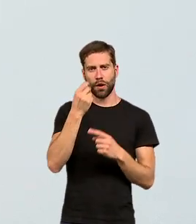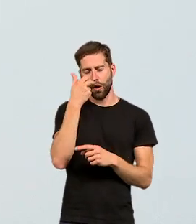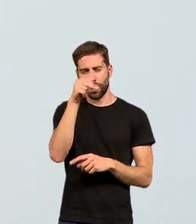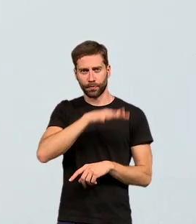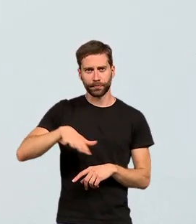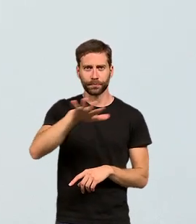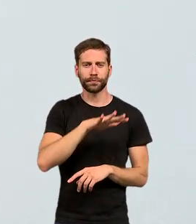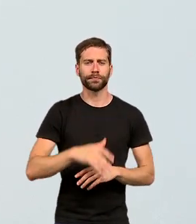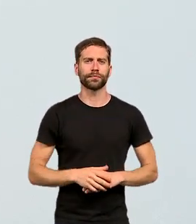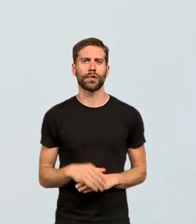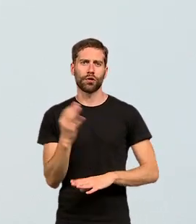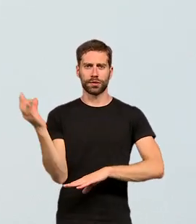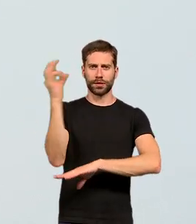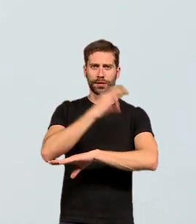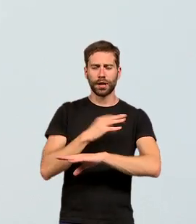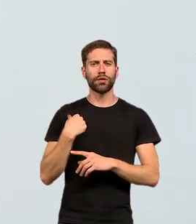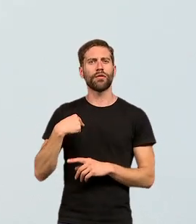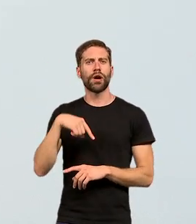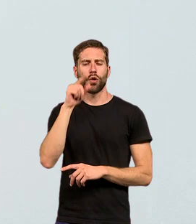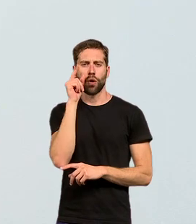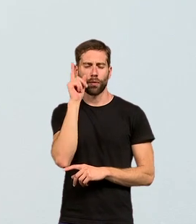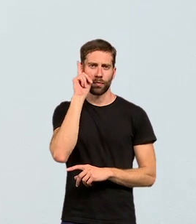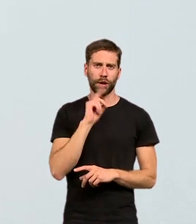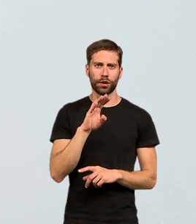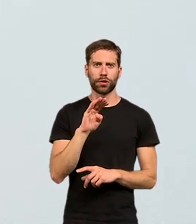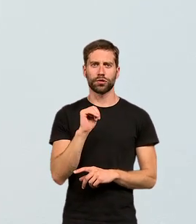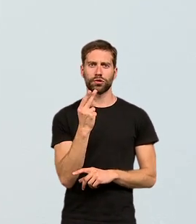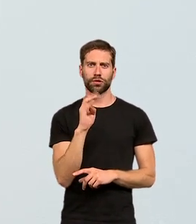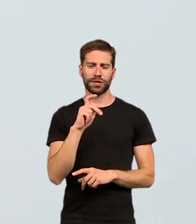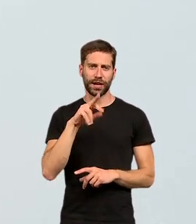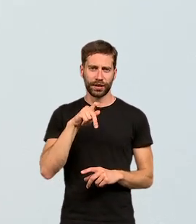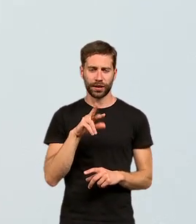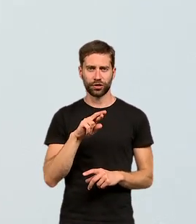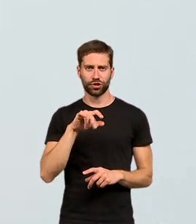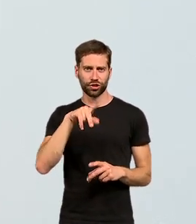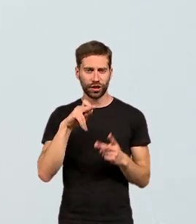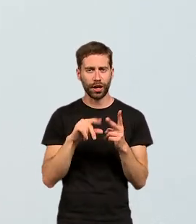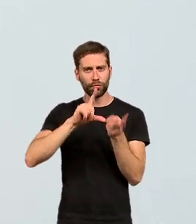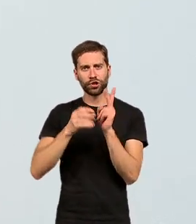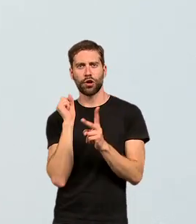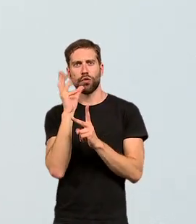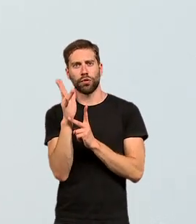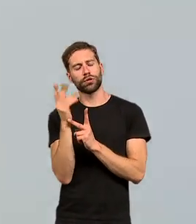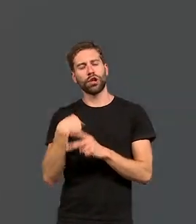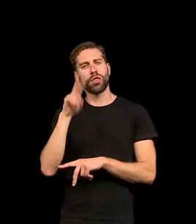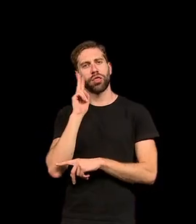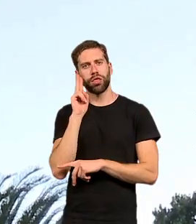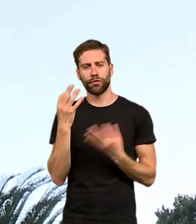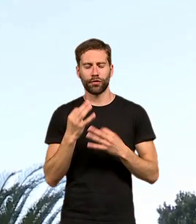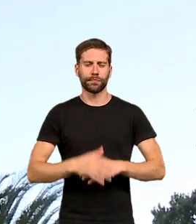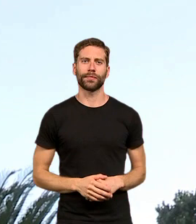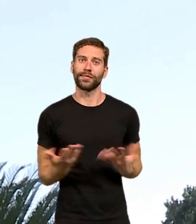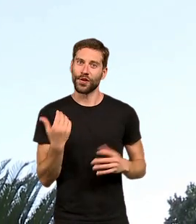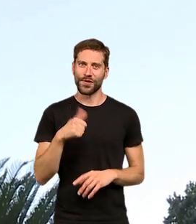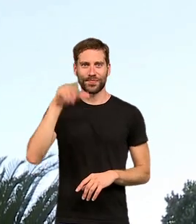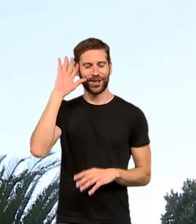Week. Nós assistimos aos concertos da cantora Susana China e do projeto Cítara, que vamos agora conhecer.